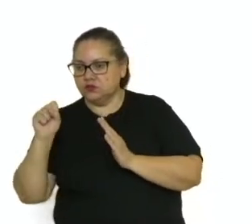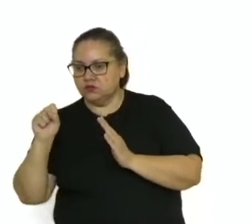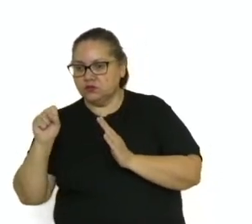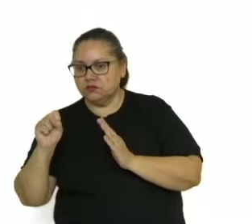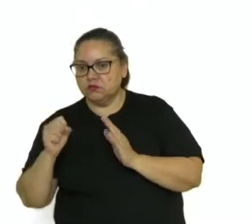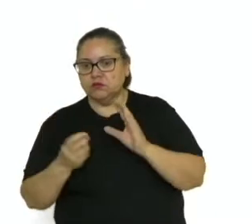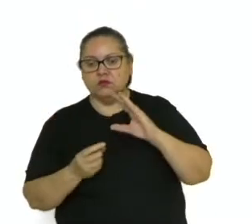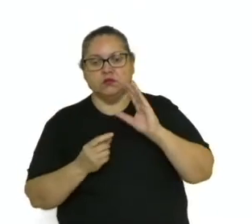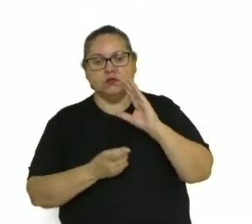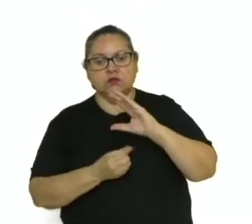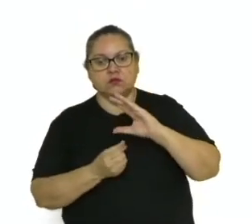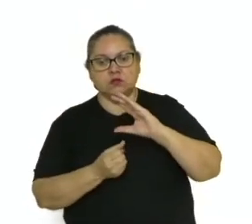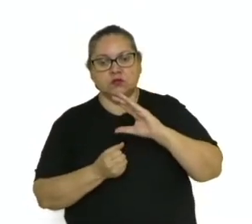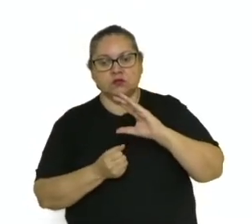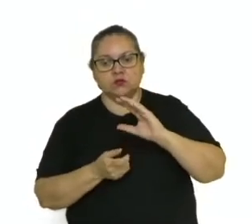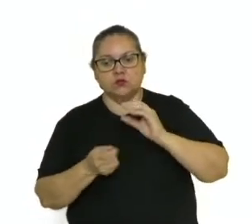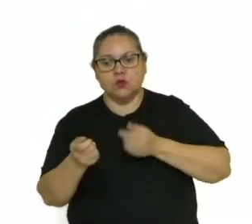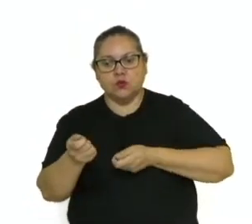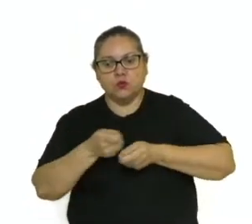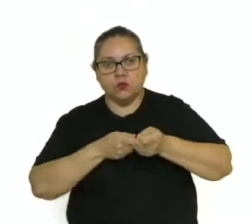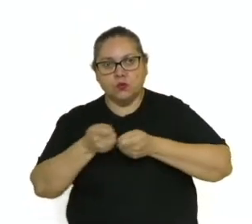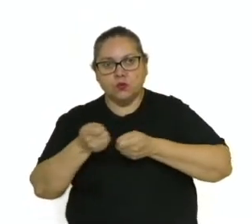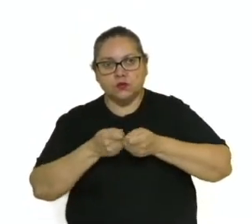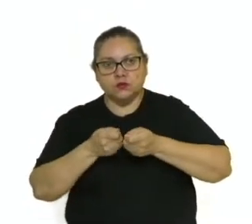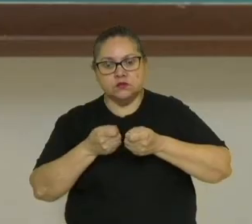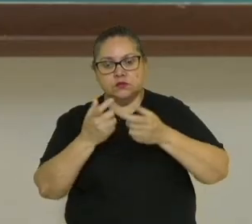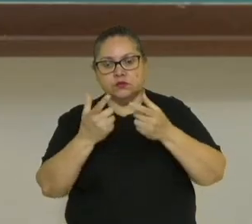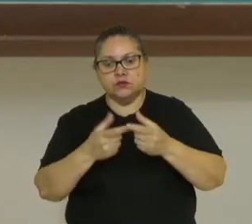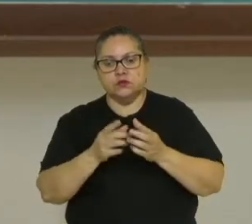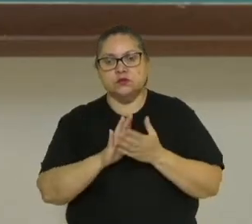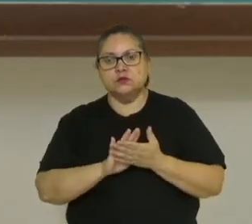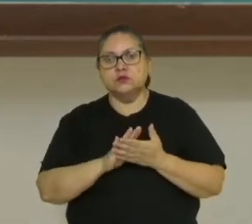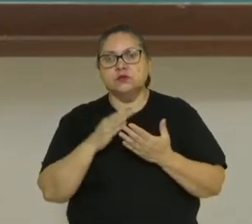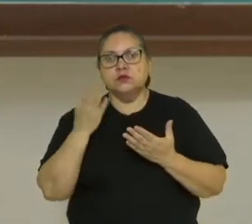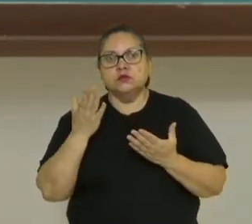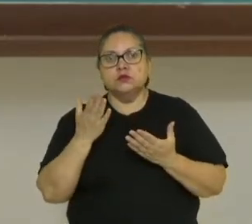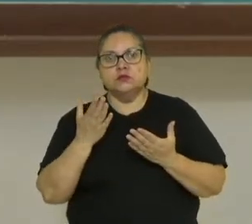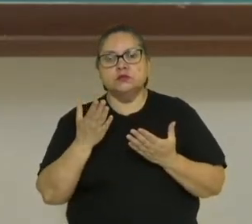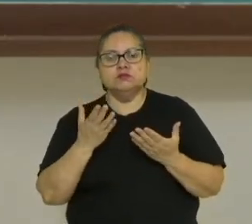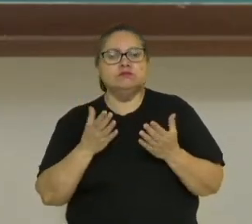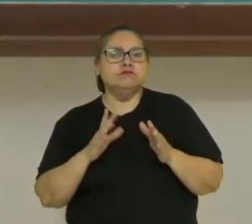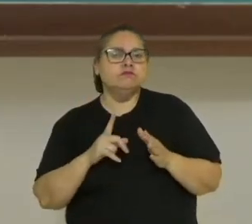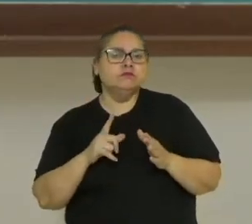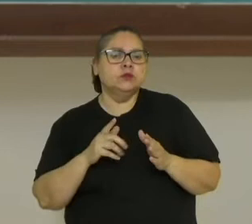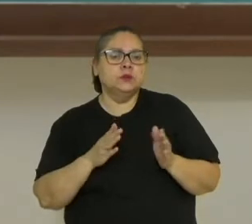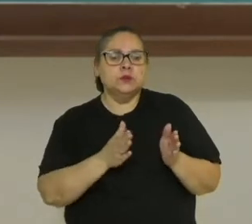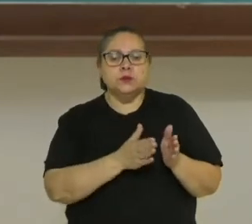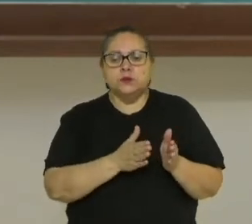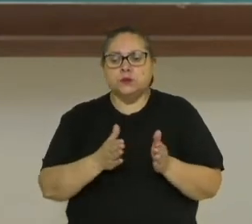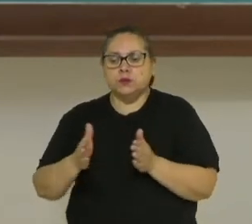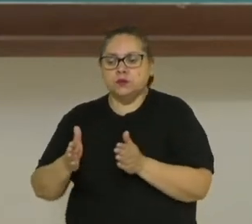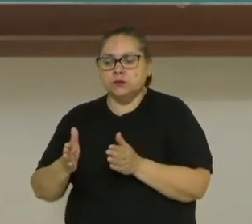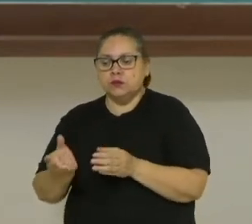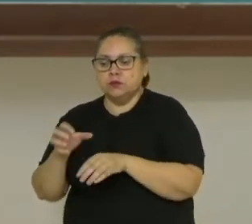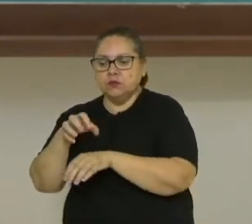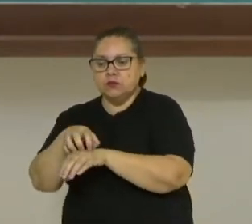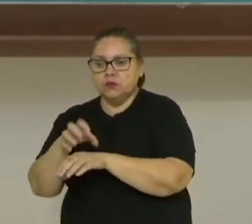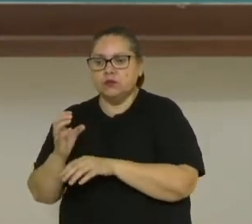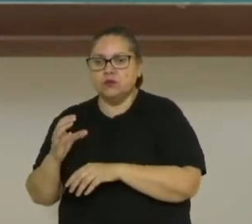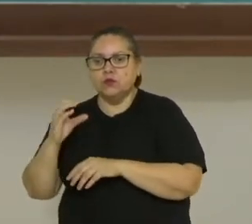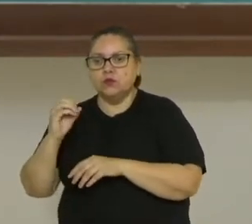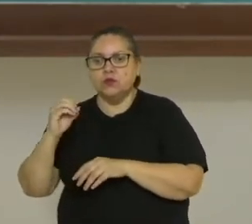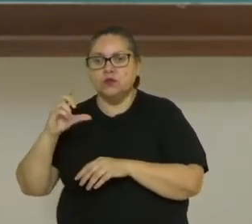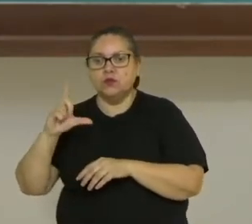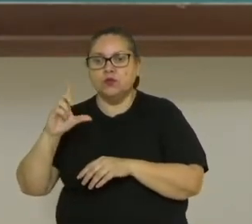de capitalismo comercial. É onde, então, vai ter aquele período de colonização.